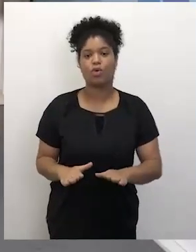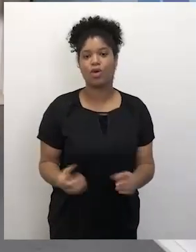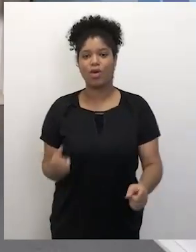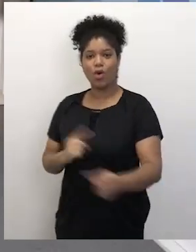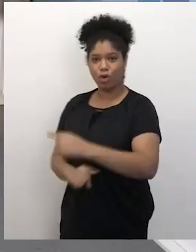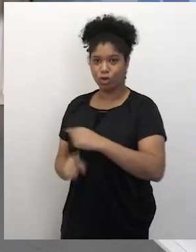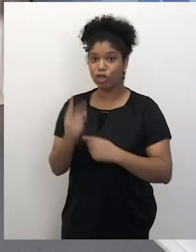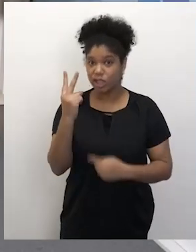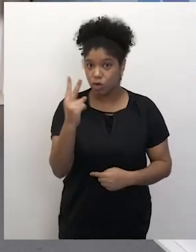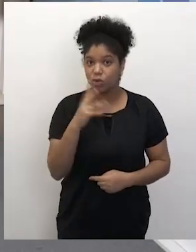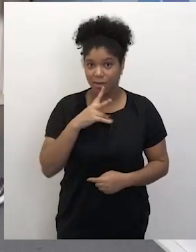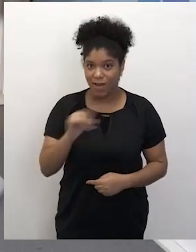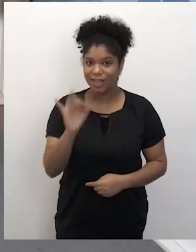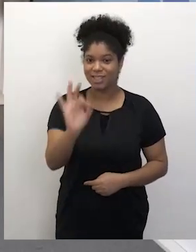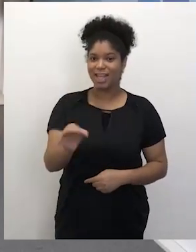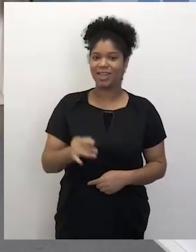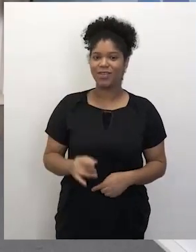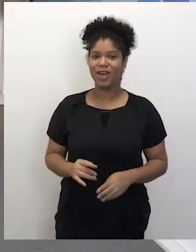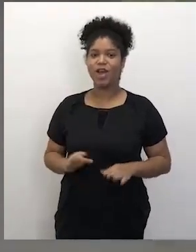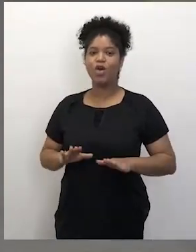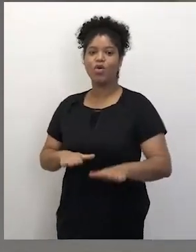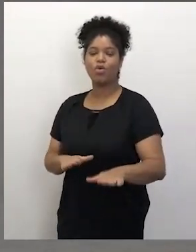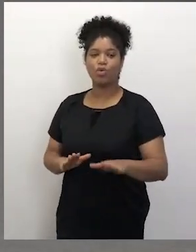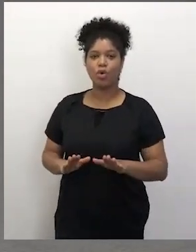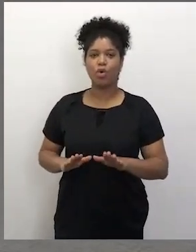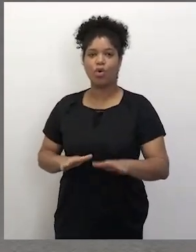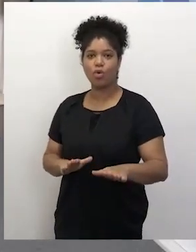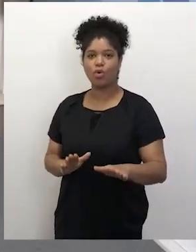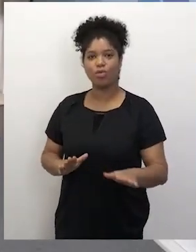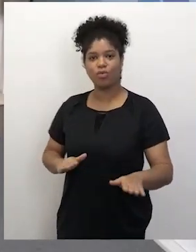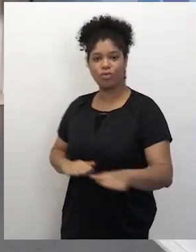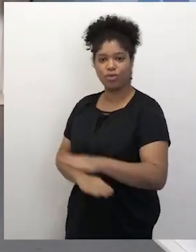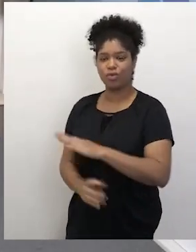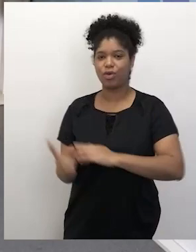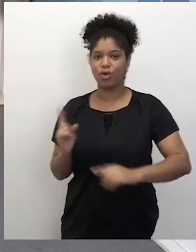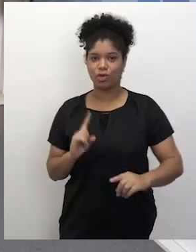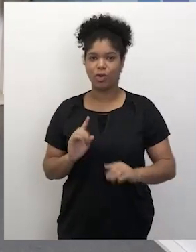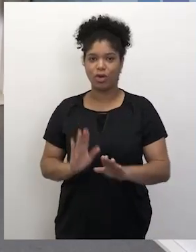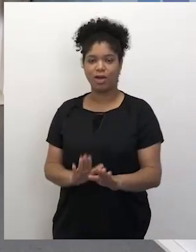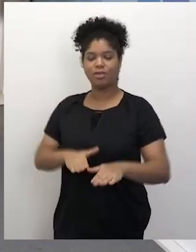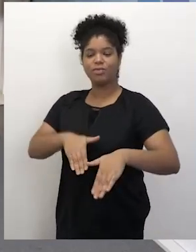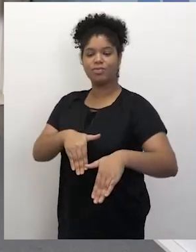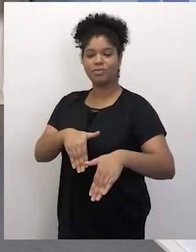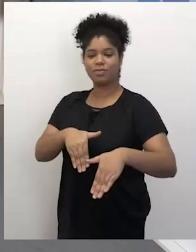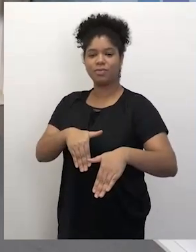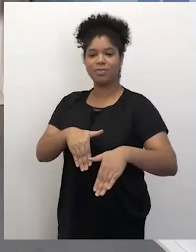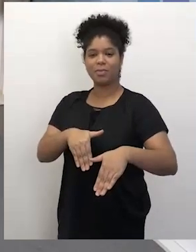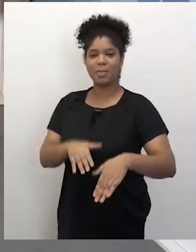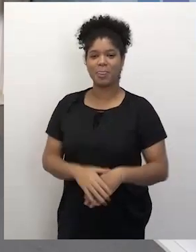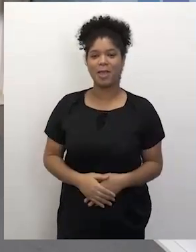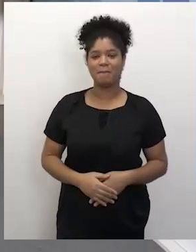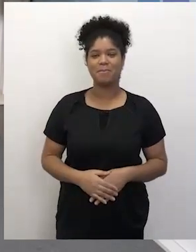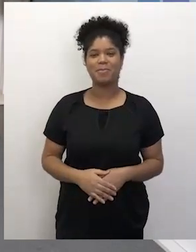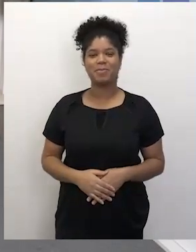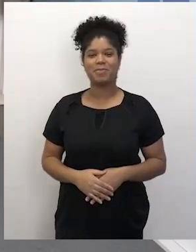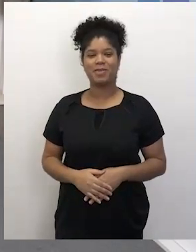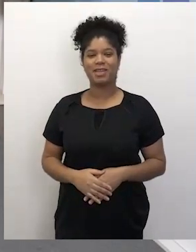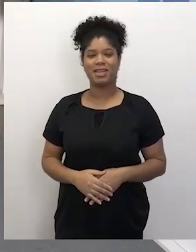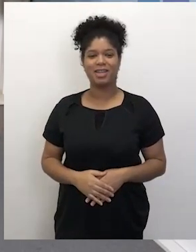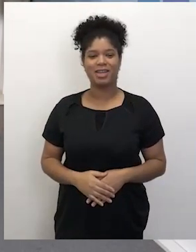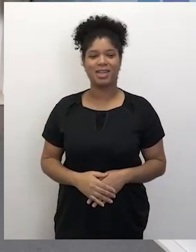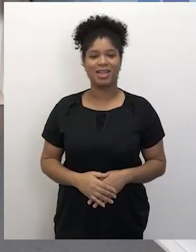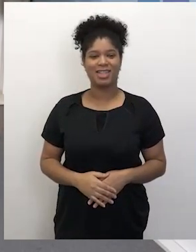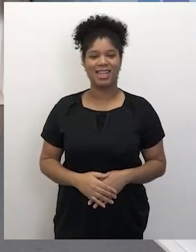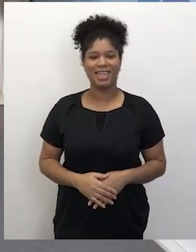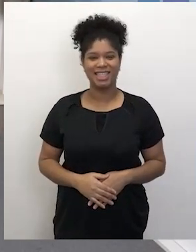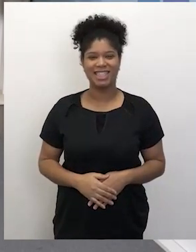vai. Eu vou, mas não vou e agora eu vou. E agora eu fui. Ok. Eu vou, mas não vou e agora eu vou. Eu vou, não vou, eu